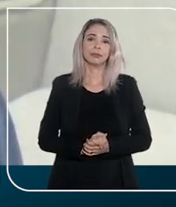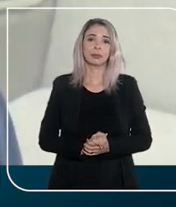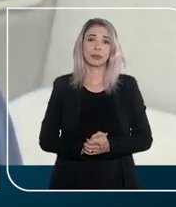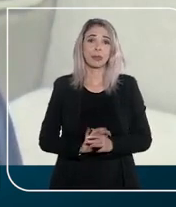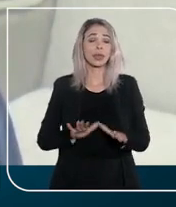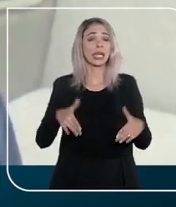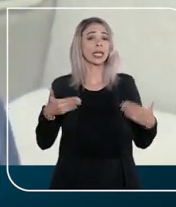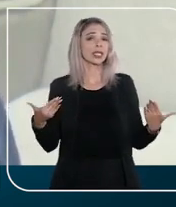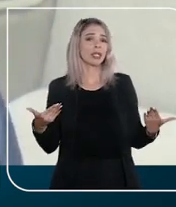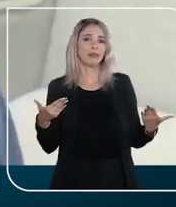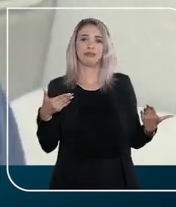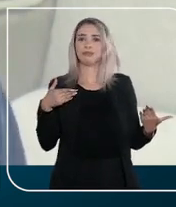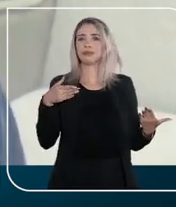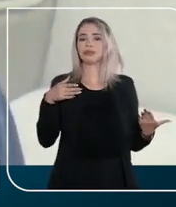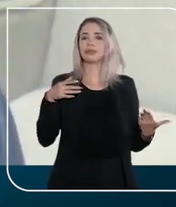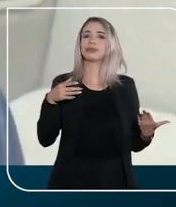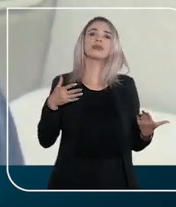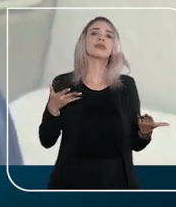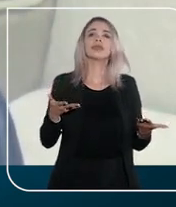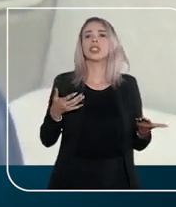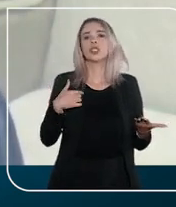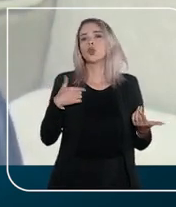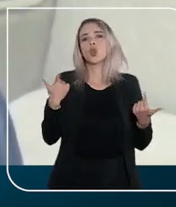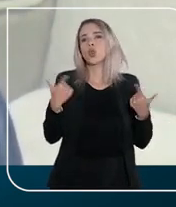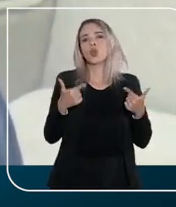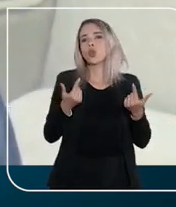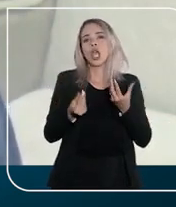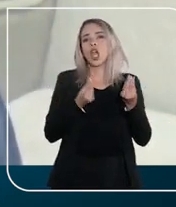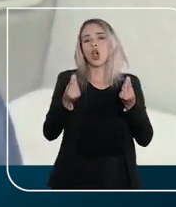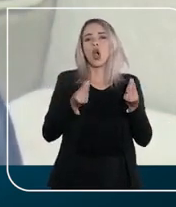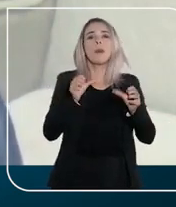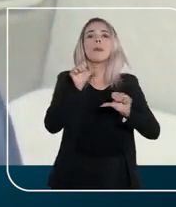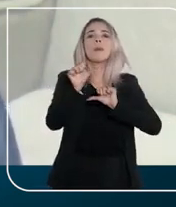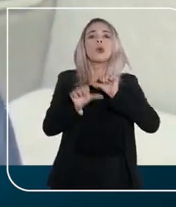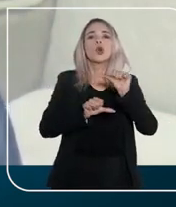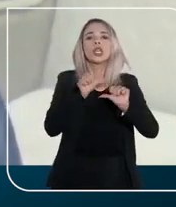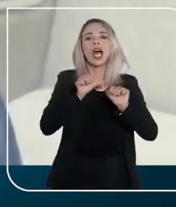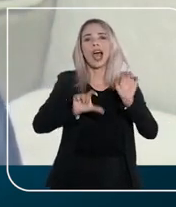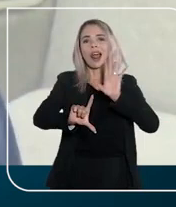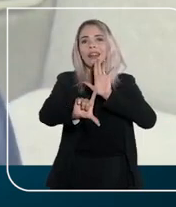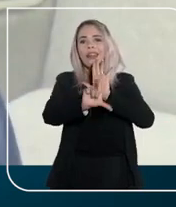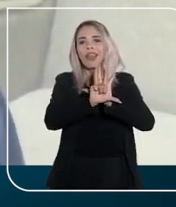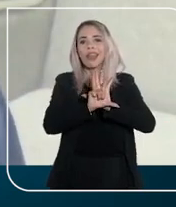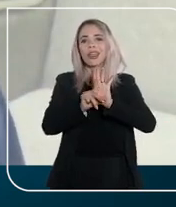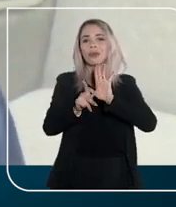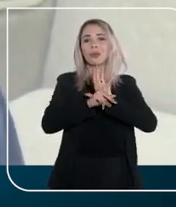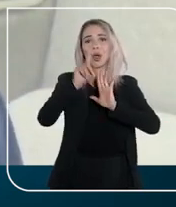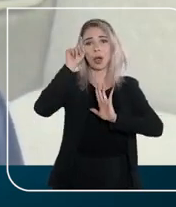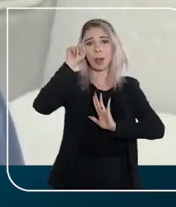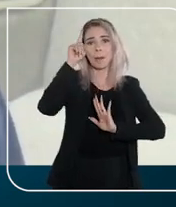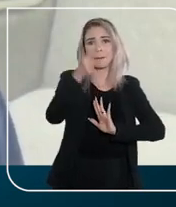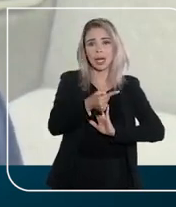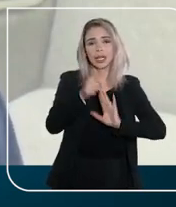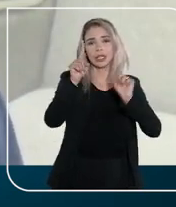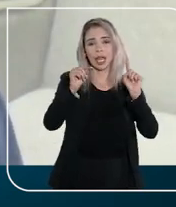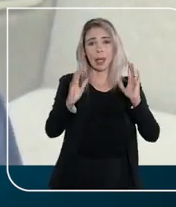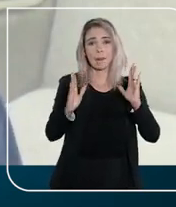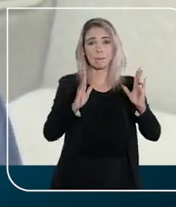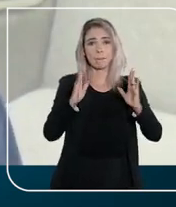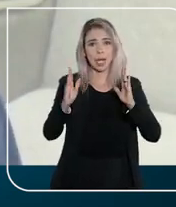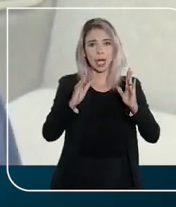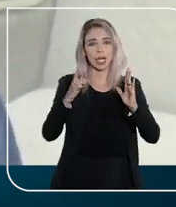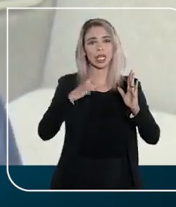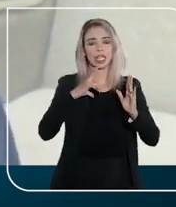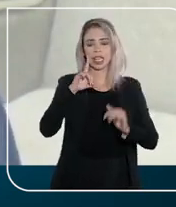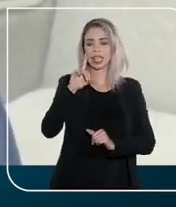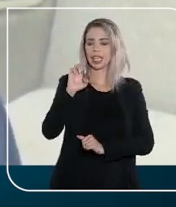caso não há como se revogar a previsão legal que determina o prazo decadencial do